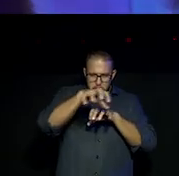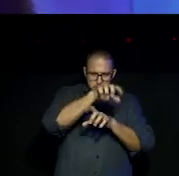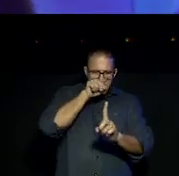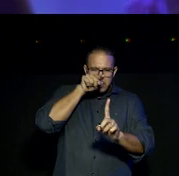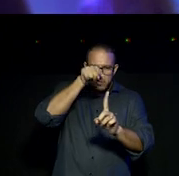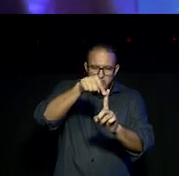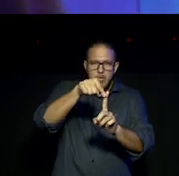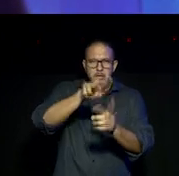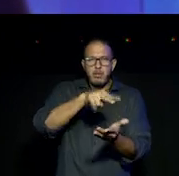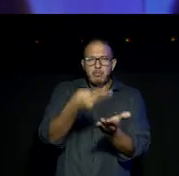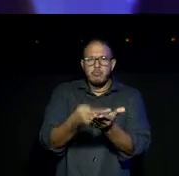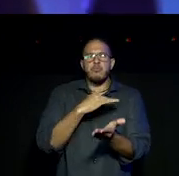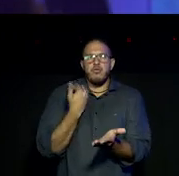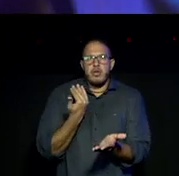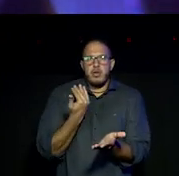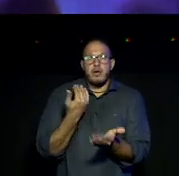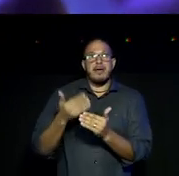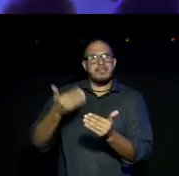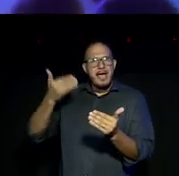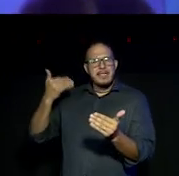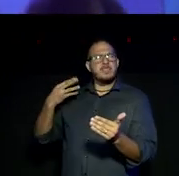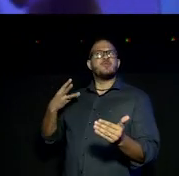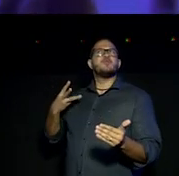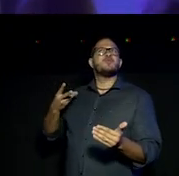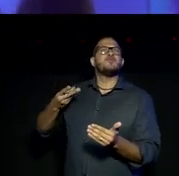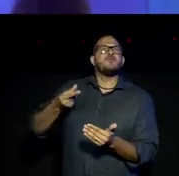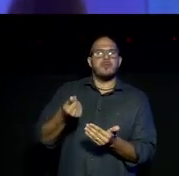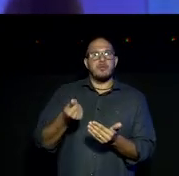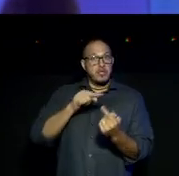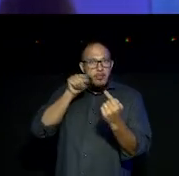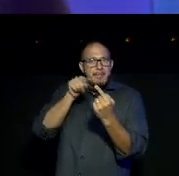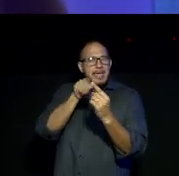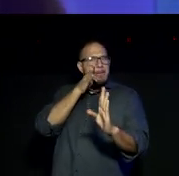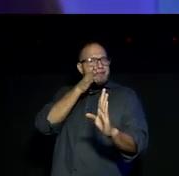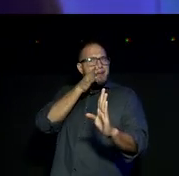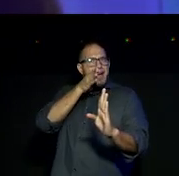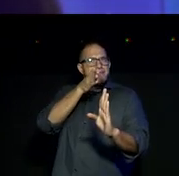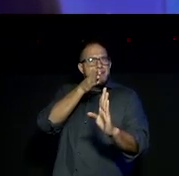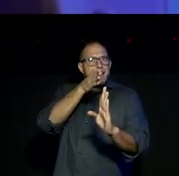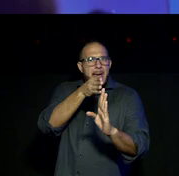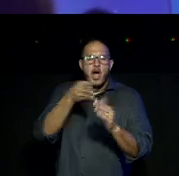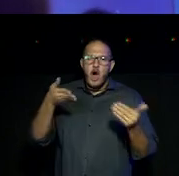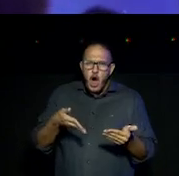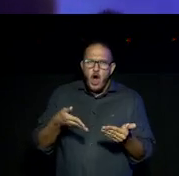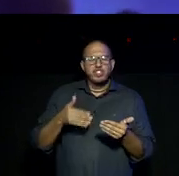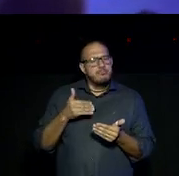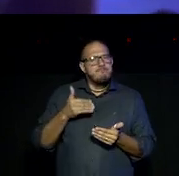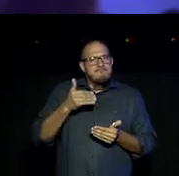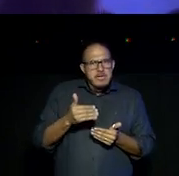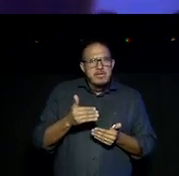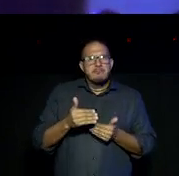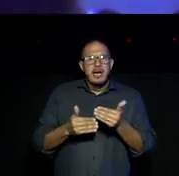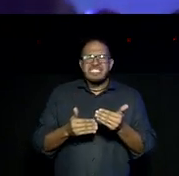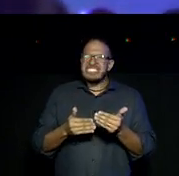ao dia atual. E isso faz a vida ser empolgante. Eu tenho uma meta, eu dei um passo na direção dela, hoje não andei, hoje eu dei um